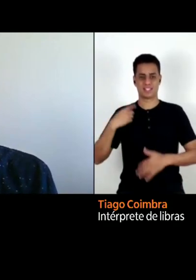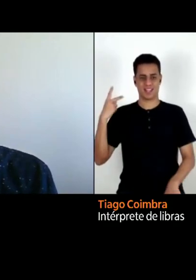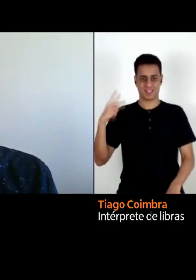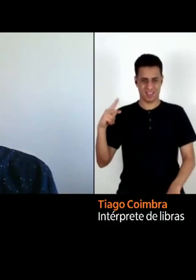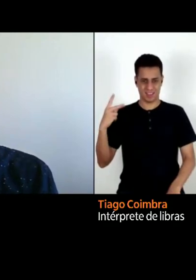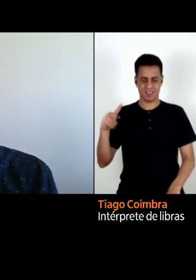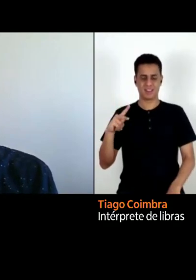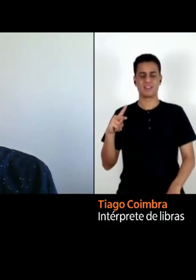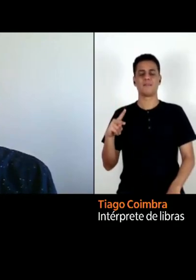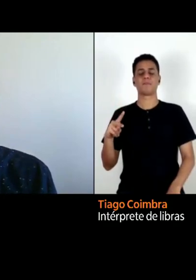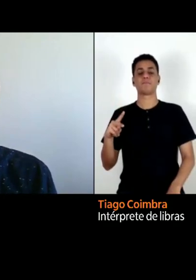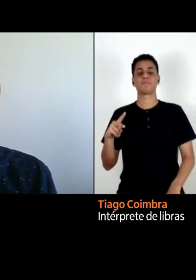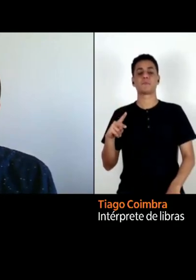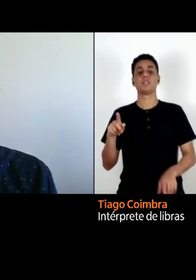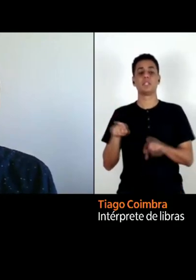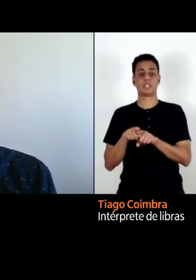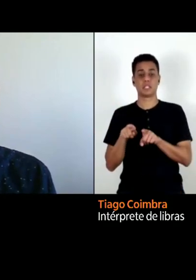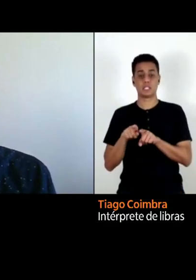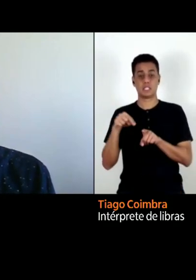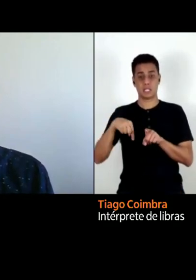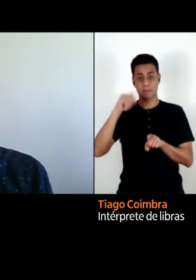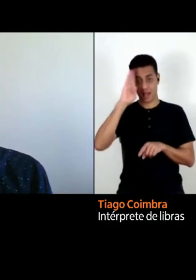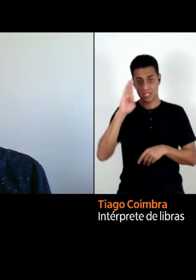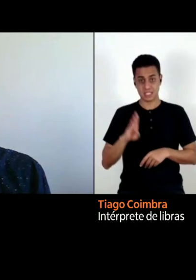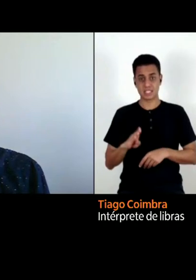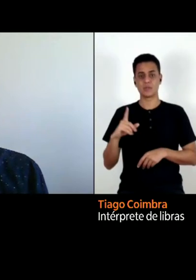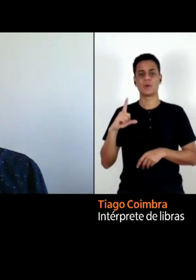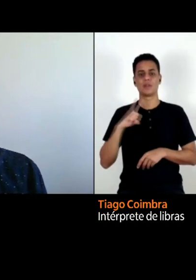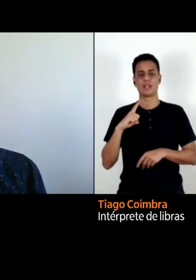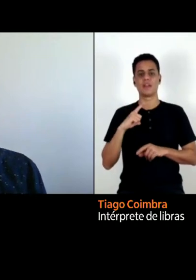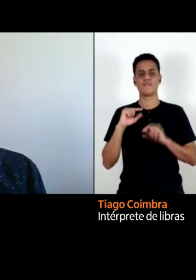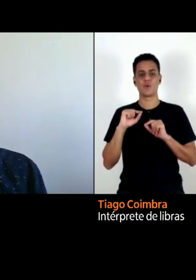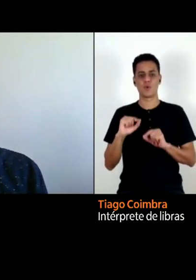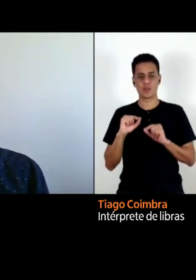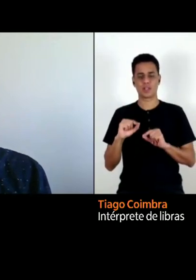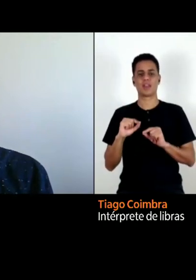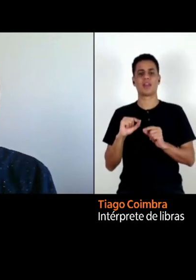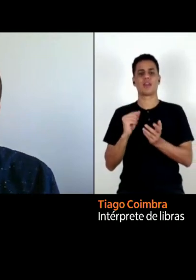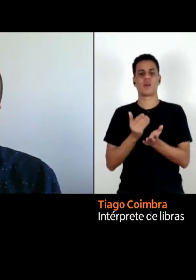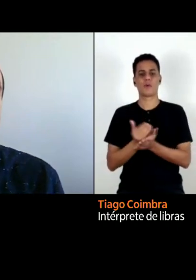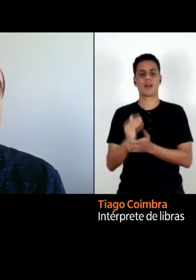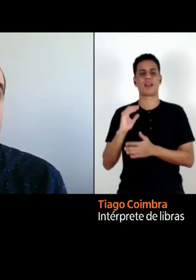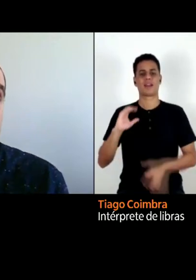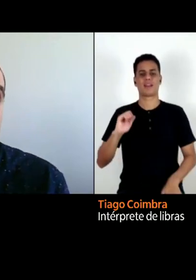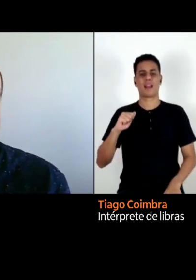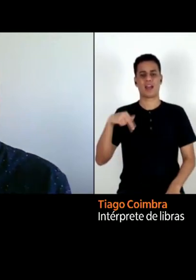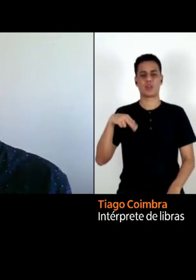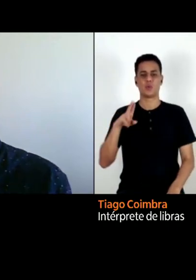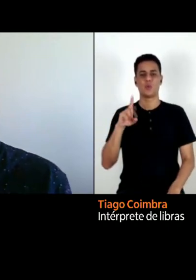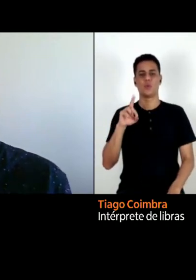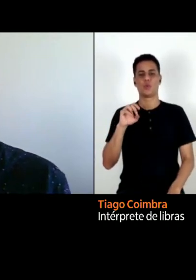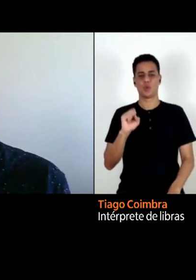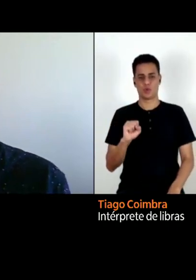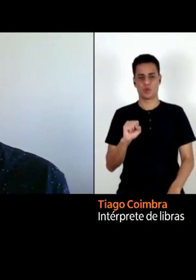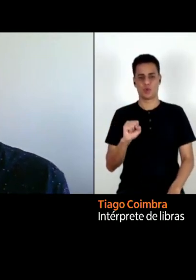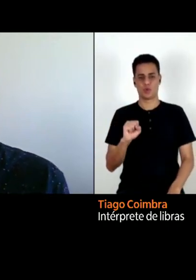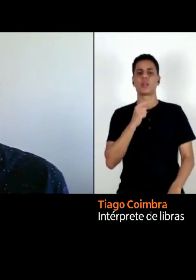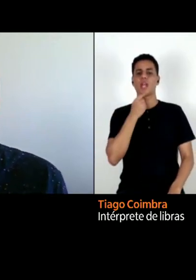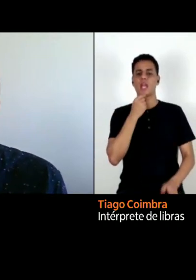o Brasil enfrentou a trágica conflagração de Canudos, descrita por Euclides da Cunha em Os Sertões,